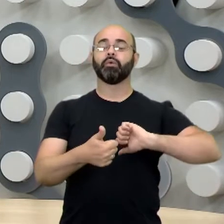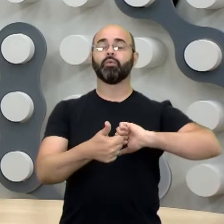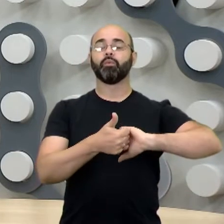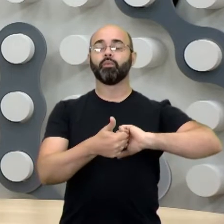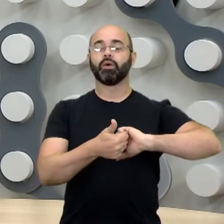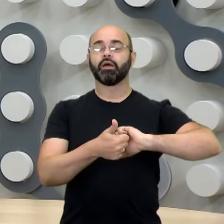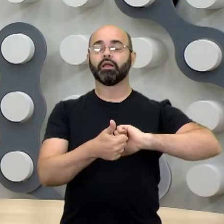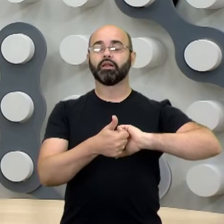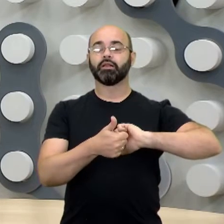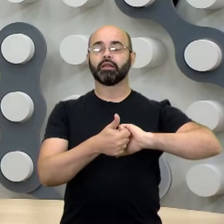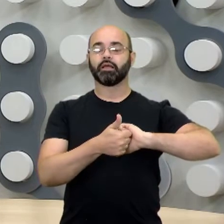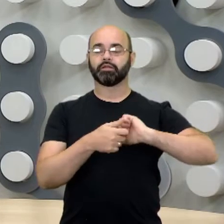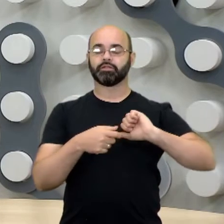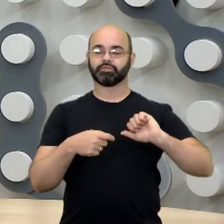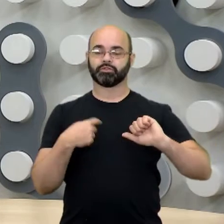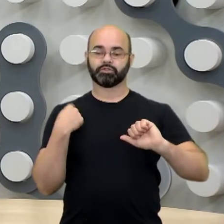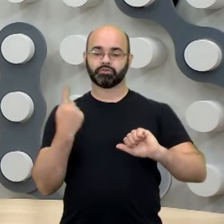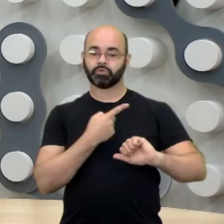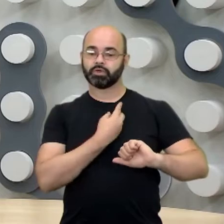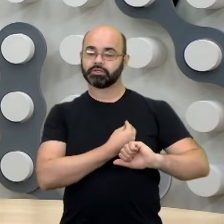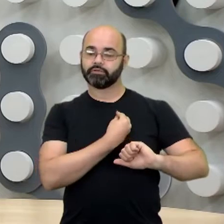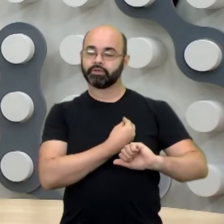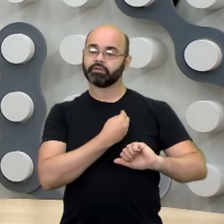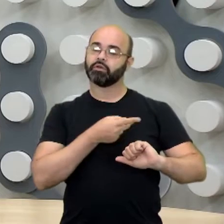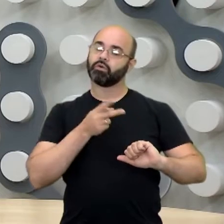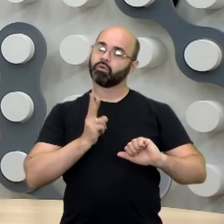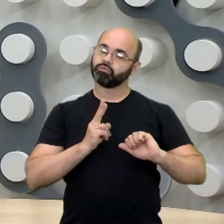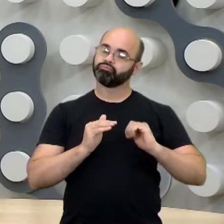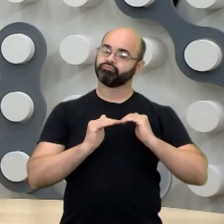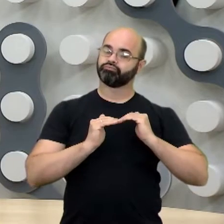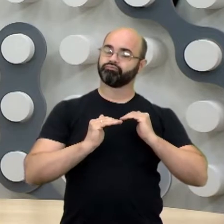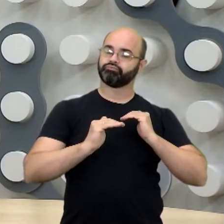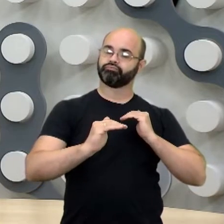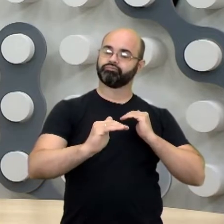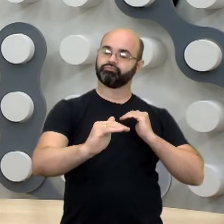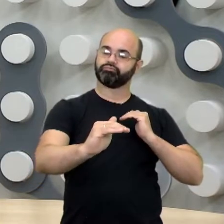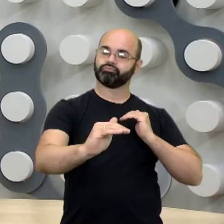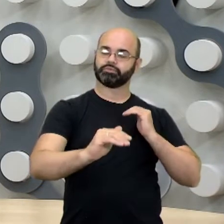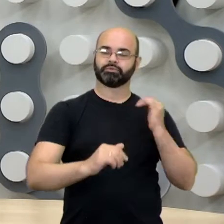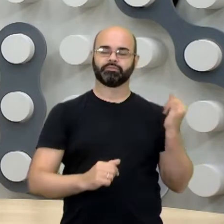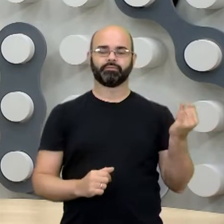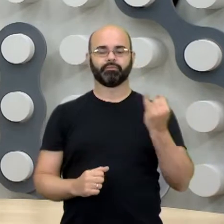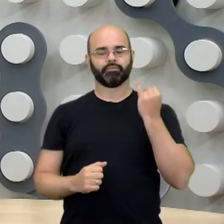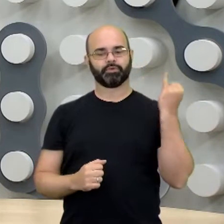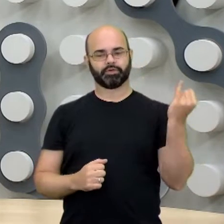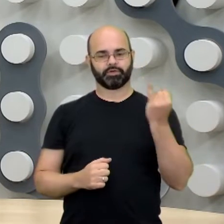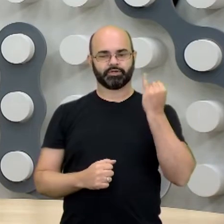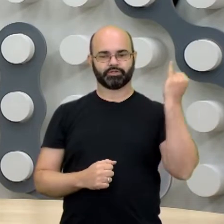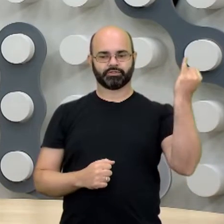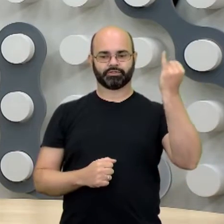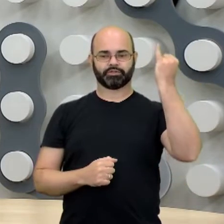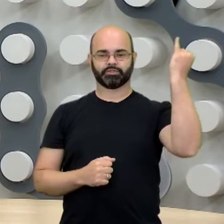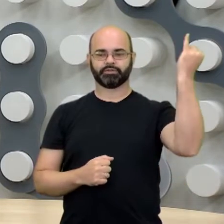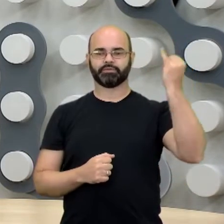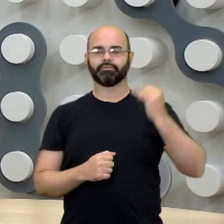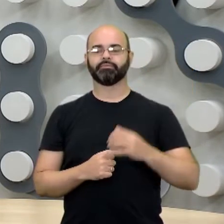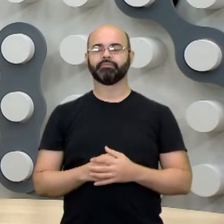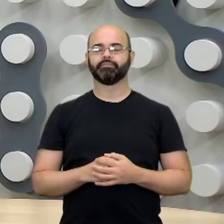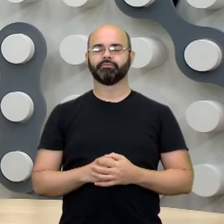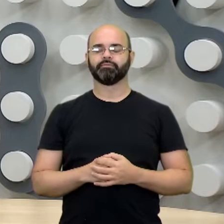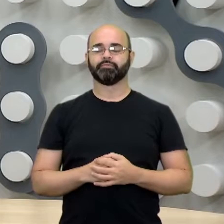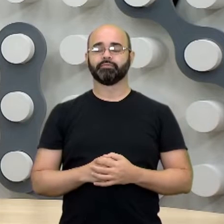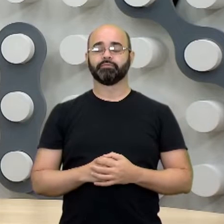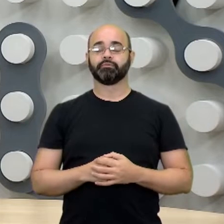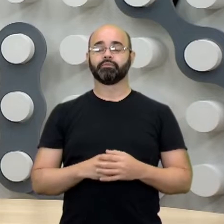do nosso dia a dia, da nossa vida. Então, por isso que é importante, quando nós estudamos hoje os estudos demográficos, nós ampliamos esse